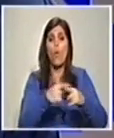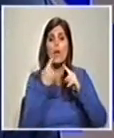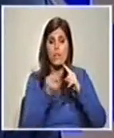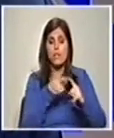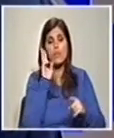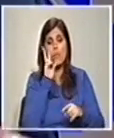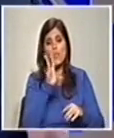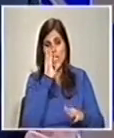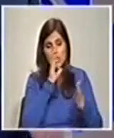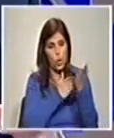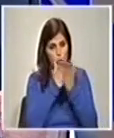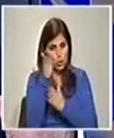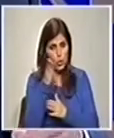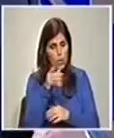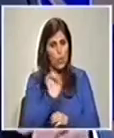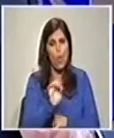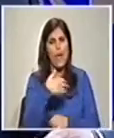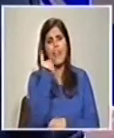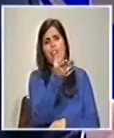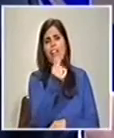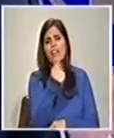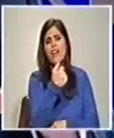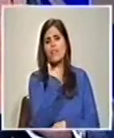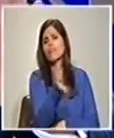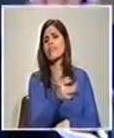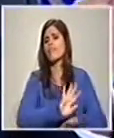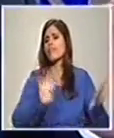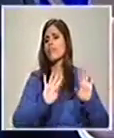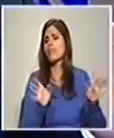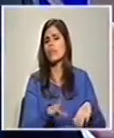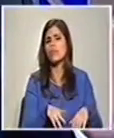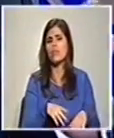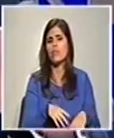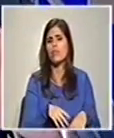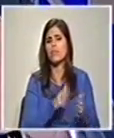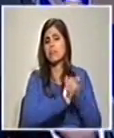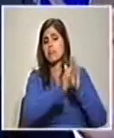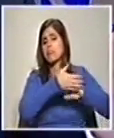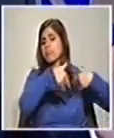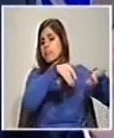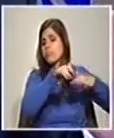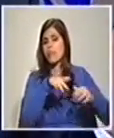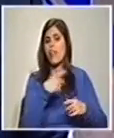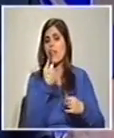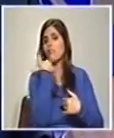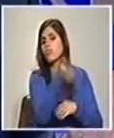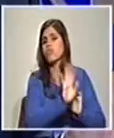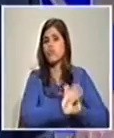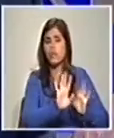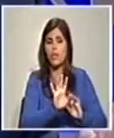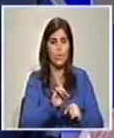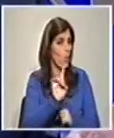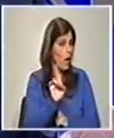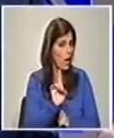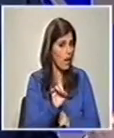continua. Portanto, isto não se trata aqui de dar dinheiro ou de pôr dinheiro sim, em cima dos problemas claro. E dizer lavei a minha consciência, exato, não é exato. Nada disso que se